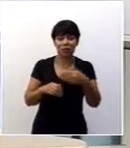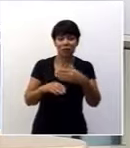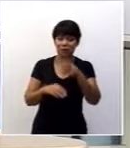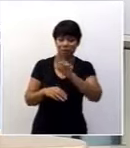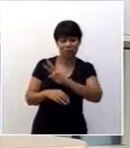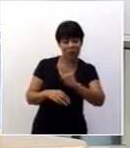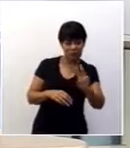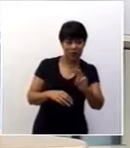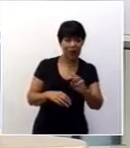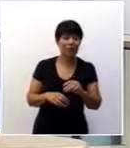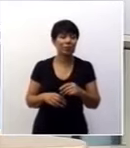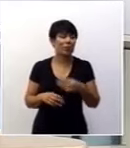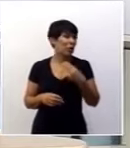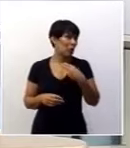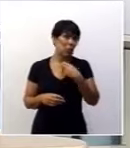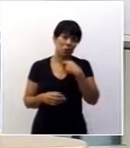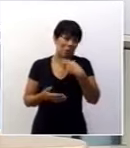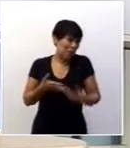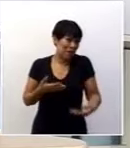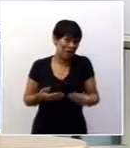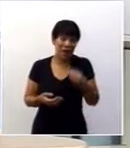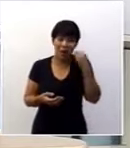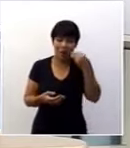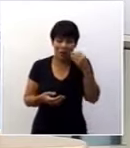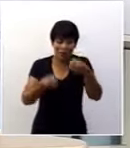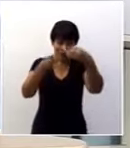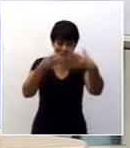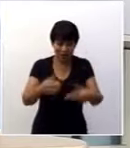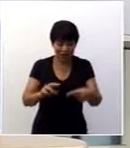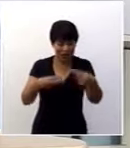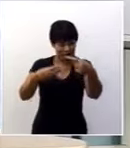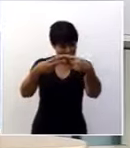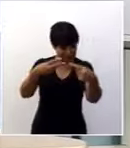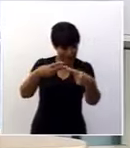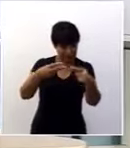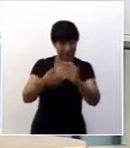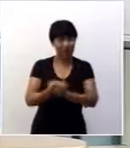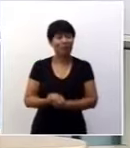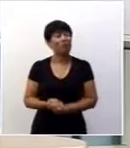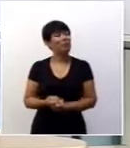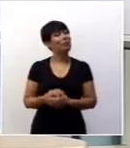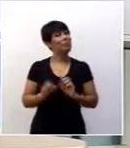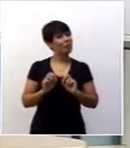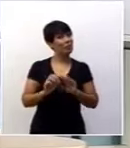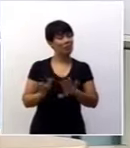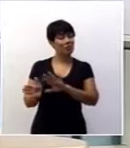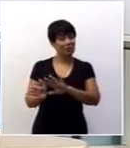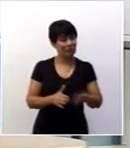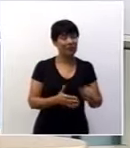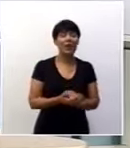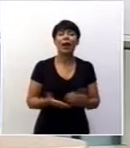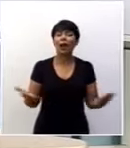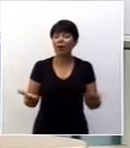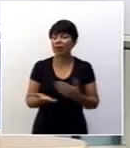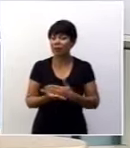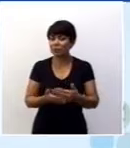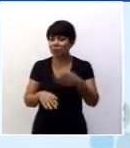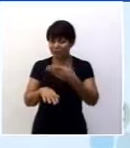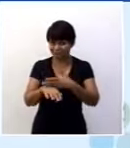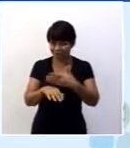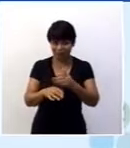essa oportunidade aqui de estar falando direto com vocês para falar desses programas. Bom, então, entrando na nossa aula aqui, a gente vai falar